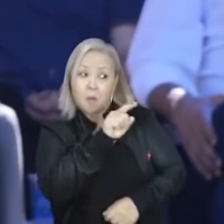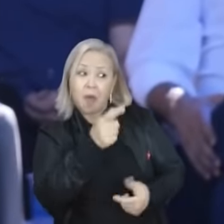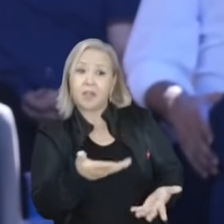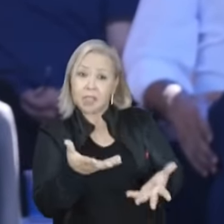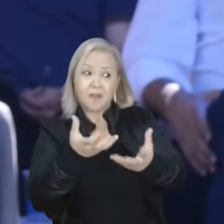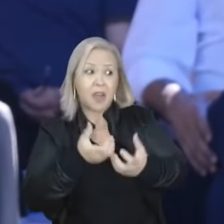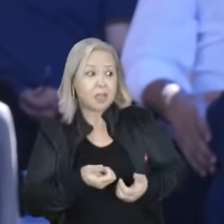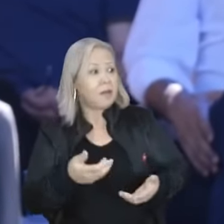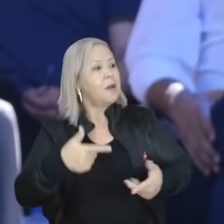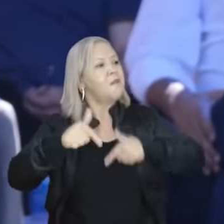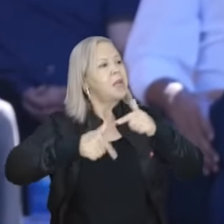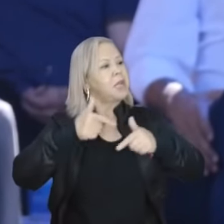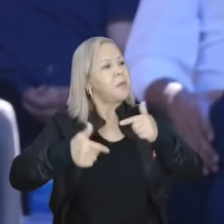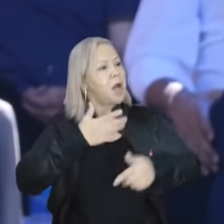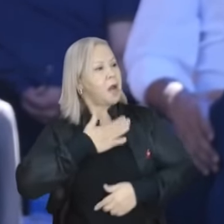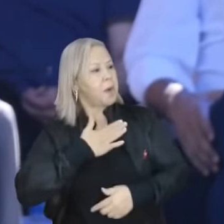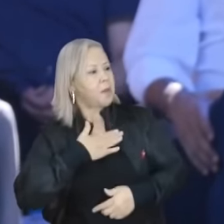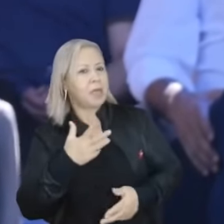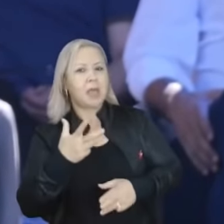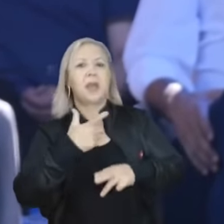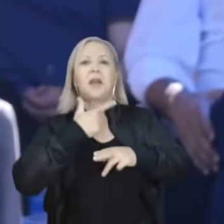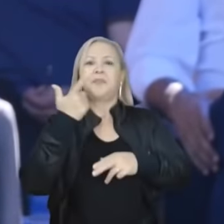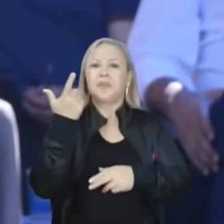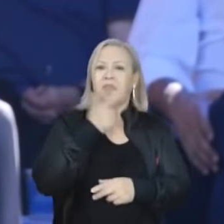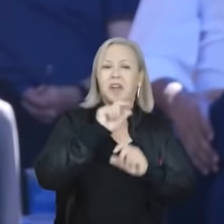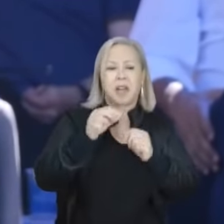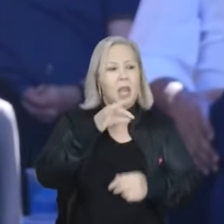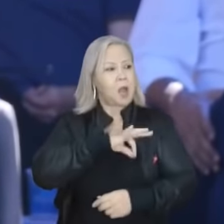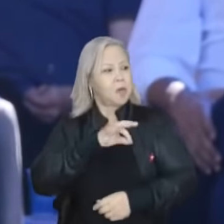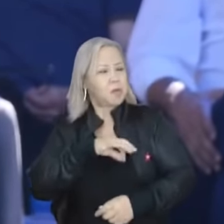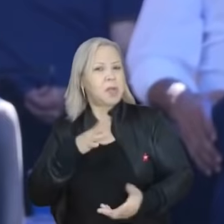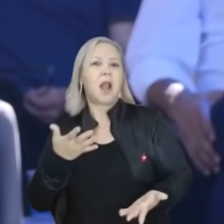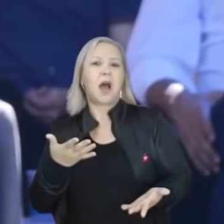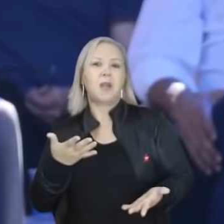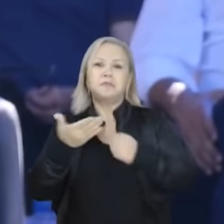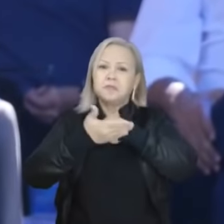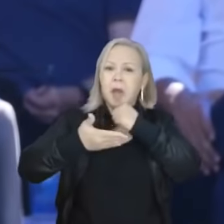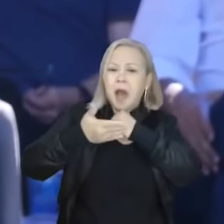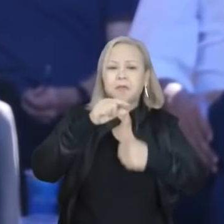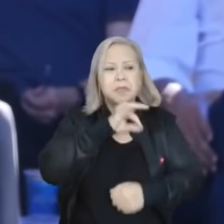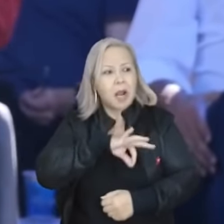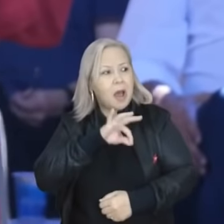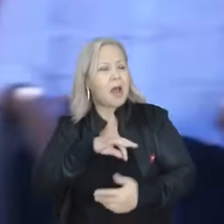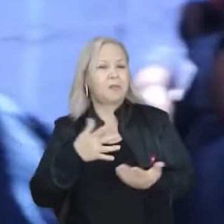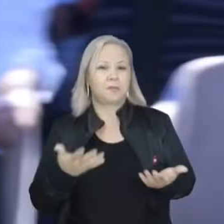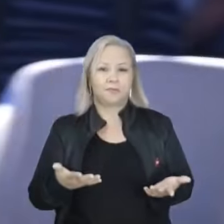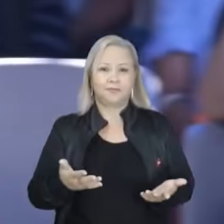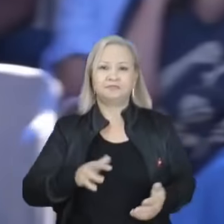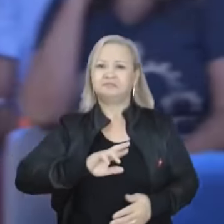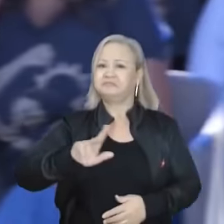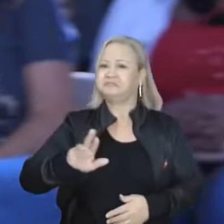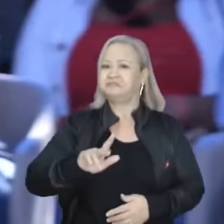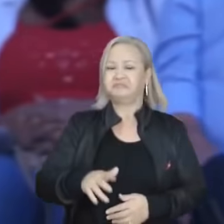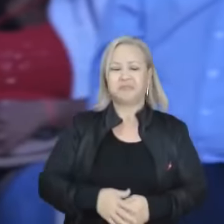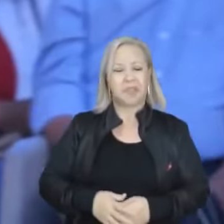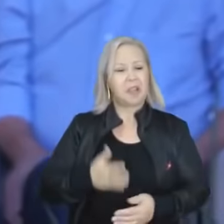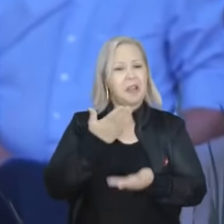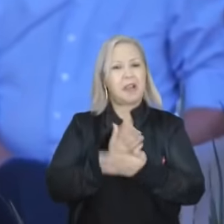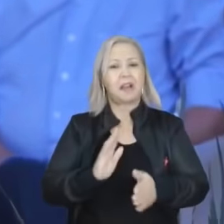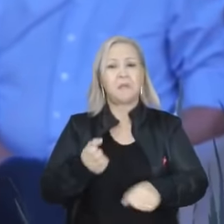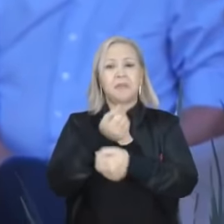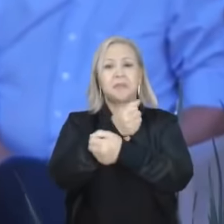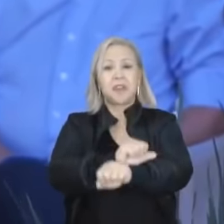vai ganhar um vultuoso salário mínimo. Não! Nós acabamos com a escravidão e os negros